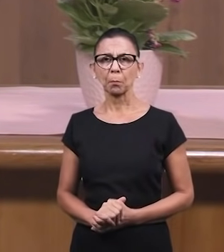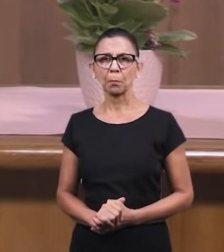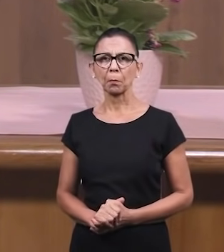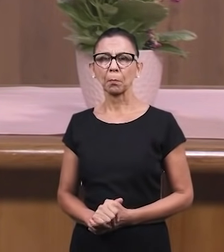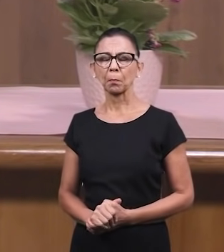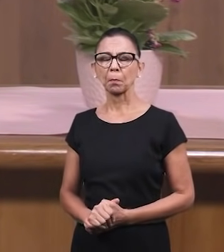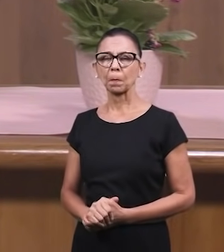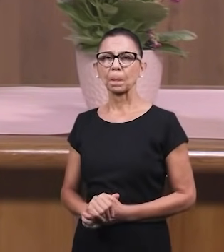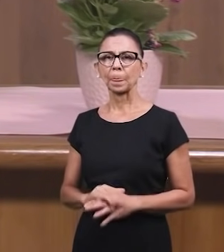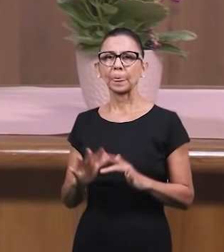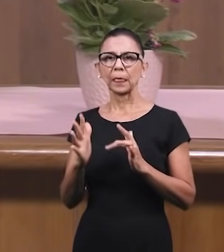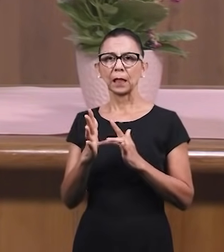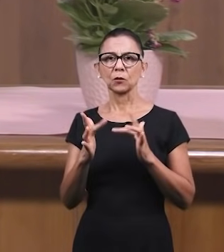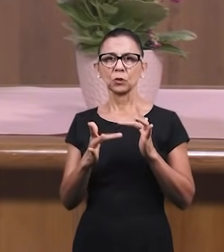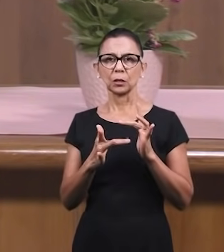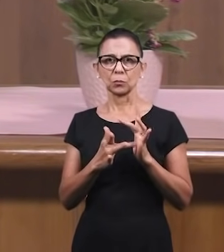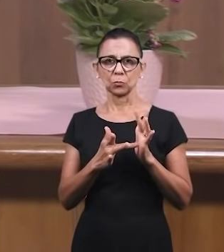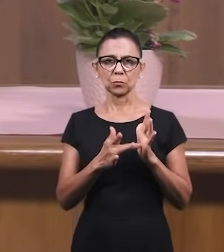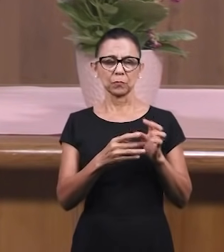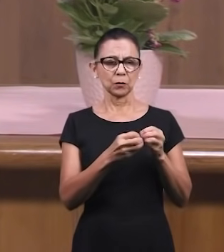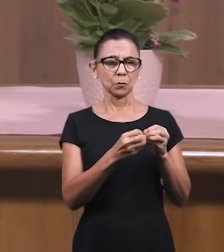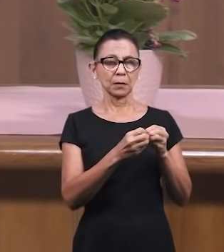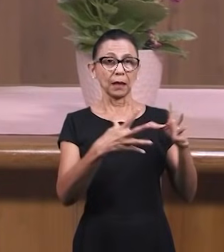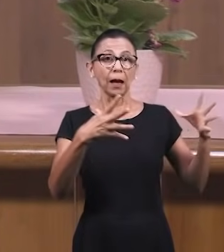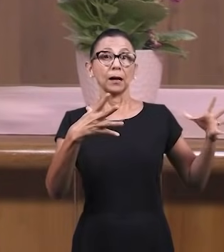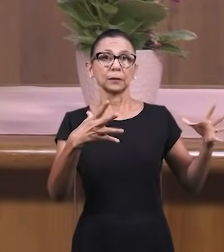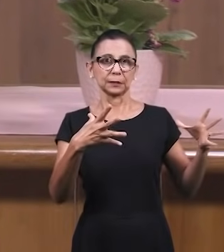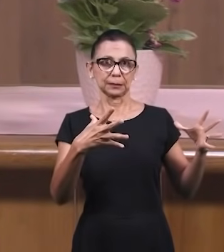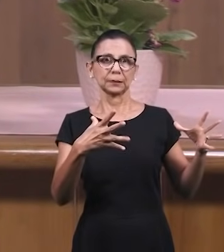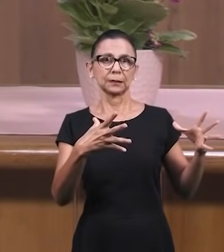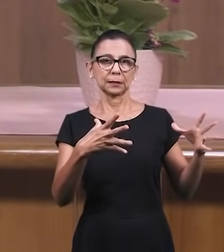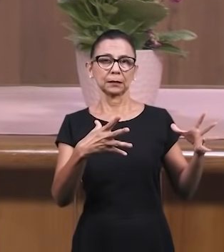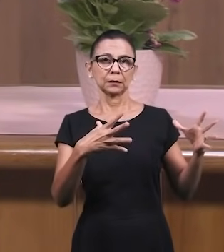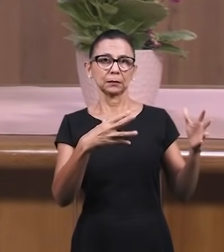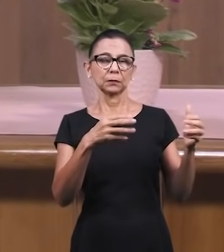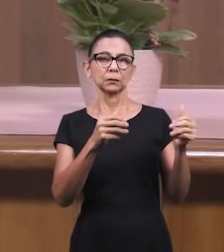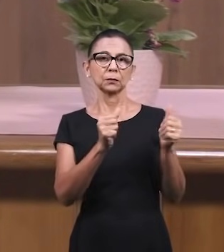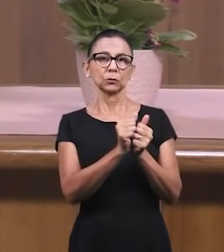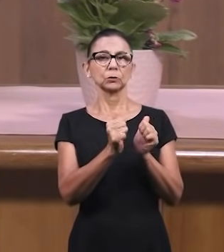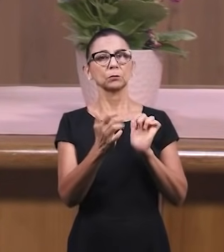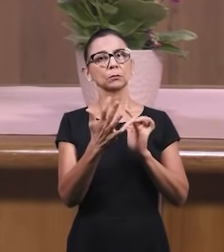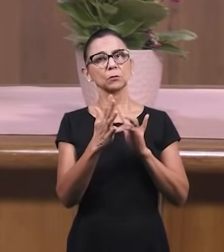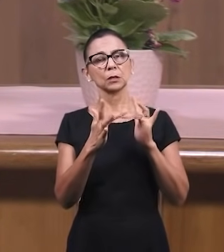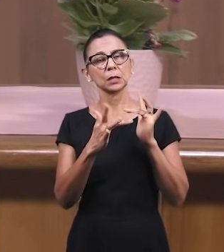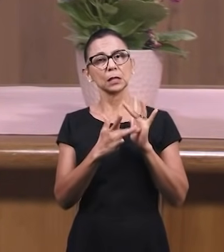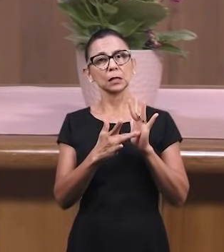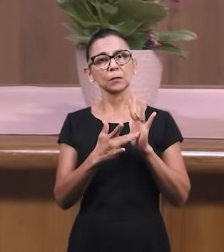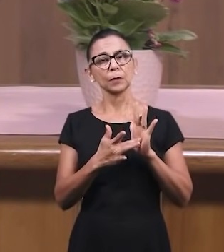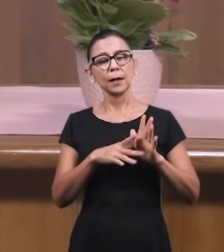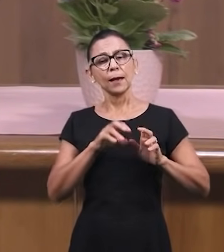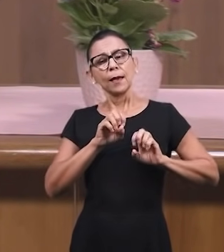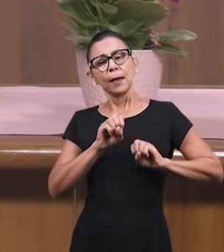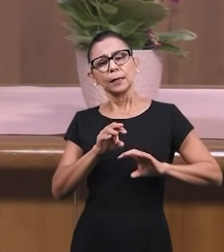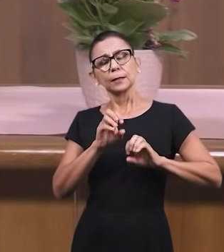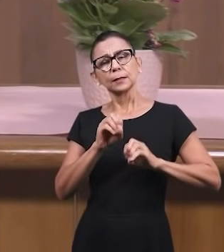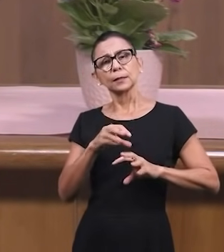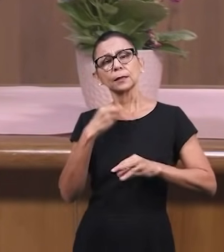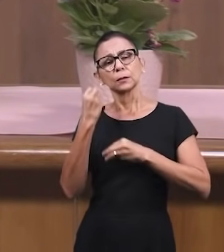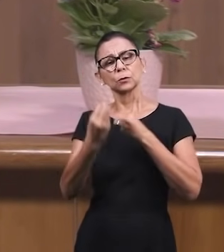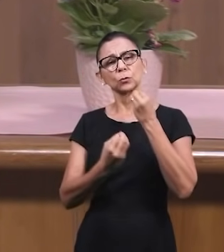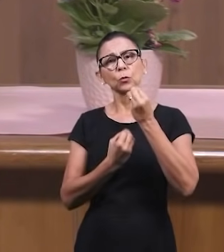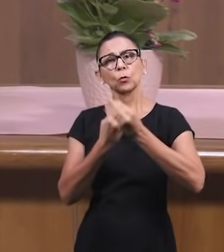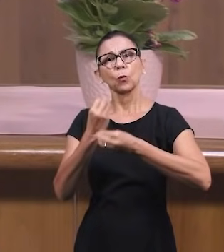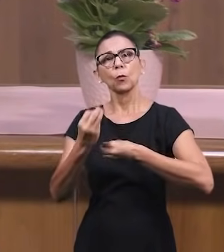grande milagre realizado anteriormente, junto com os seus discípulos, mostrando a eles a forma